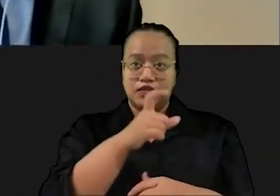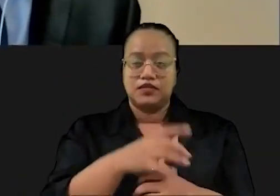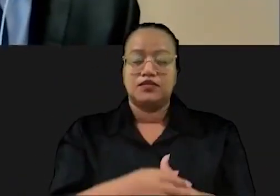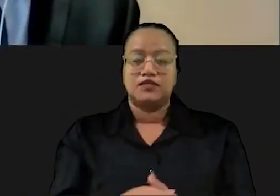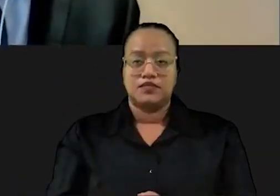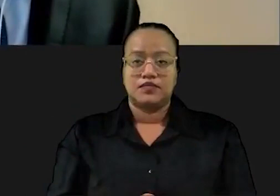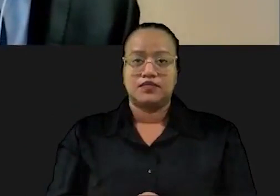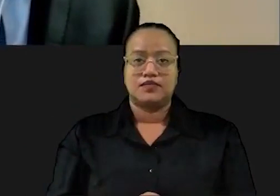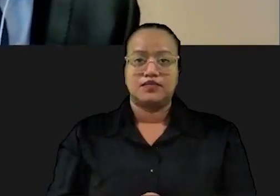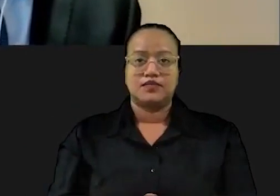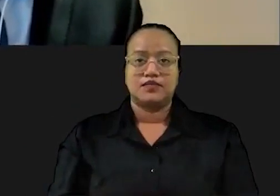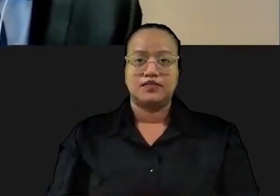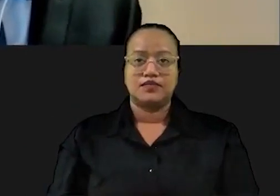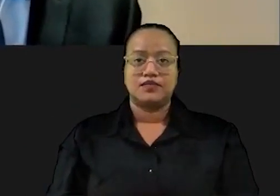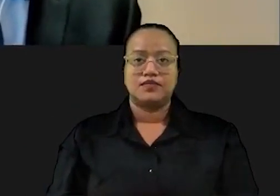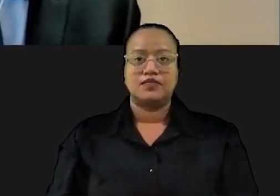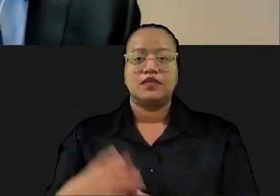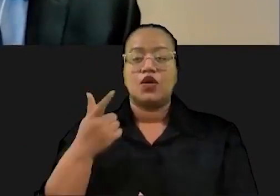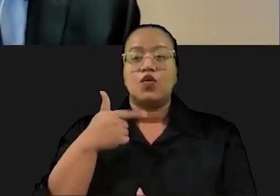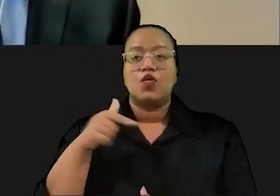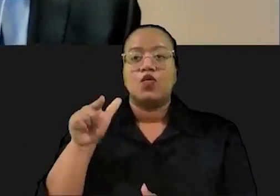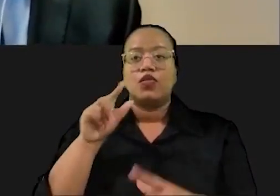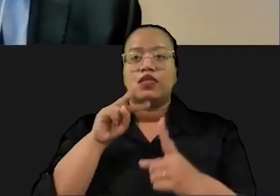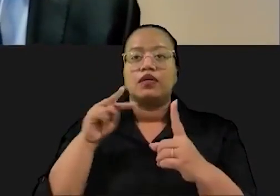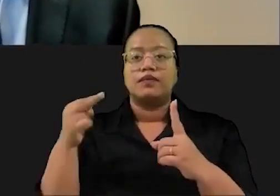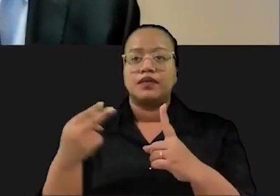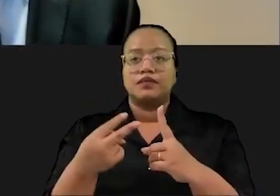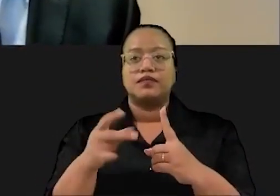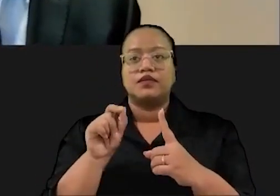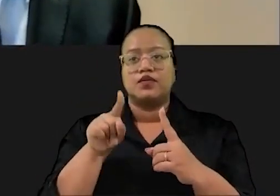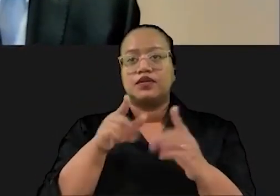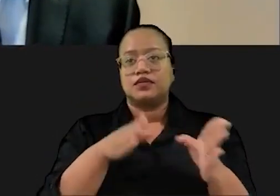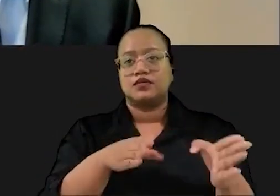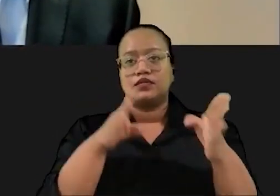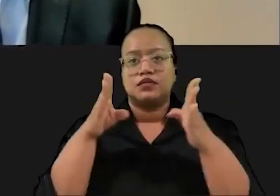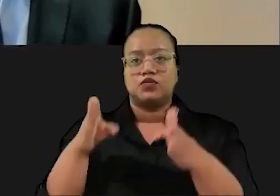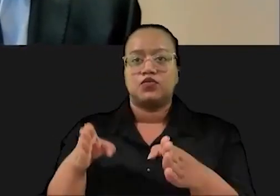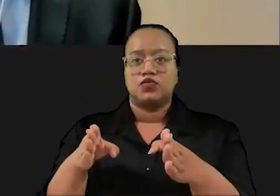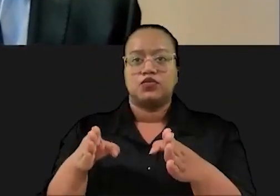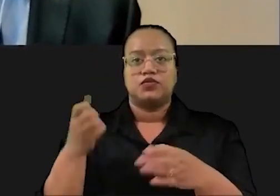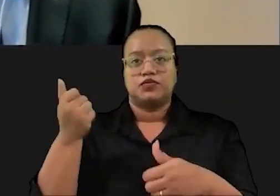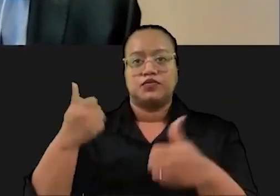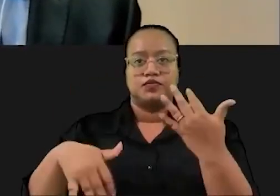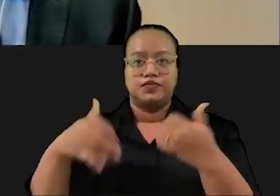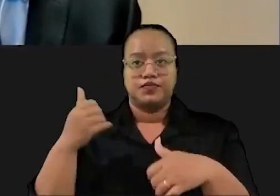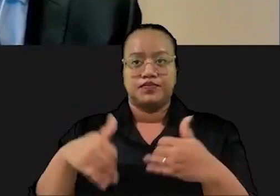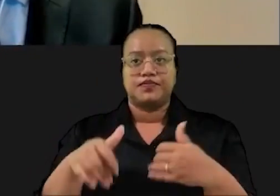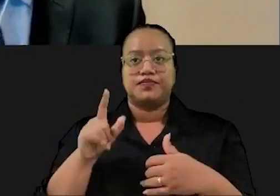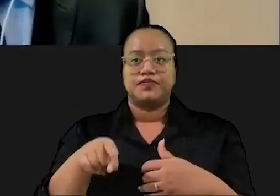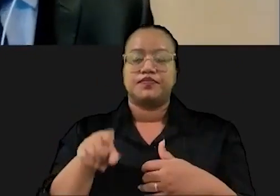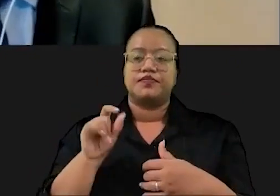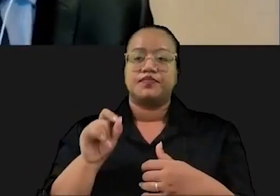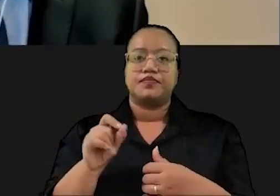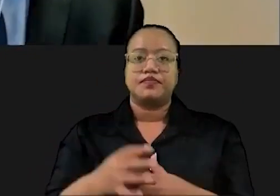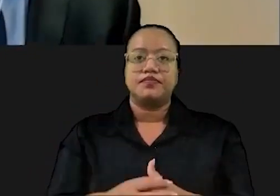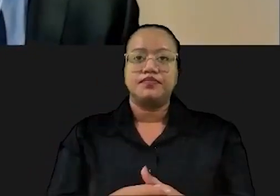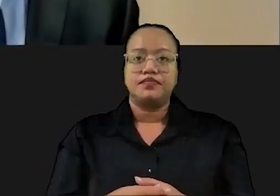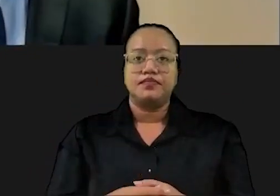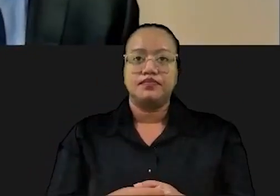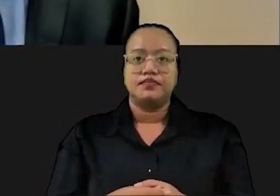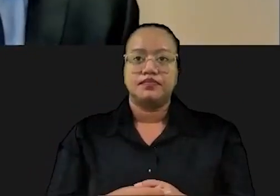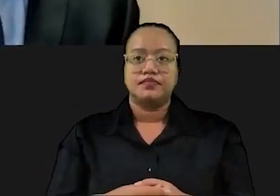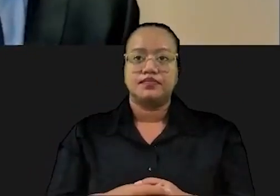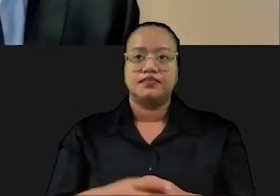o PJE, aí eu já avanço para a segunda parte da minha exposição, e é a parte onde o PJE, vamos dizer assim, se destaca,